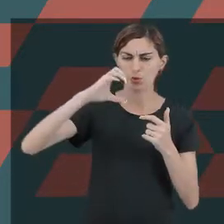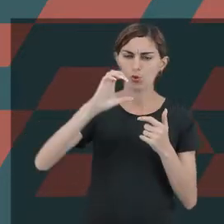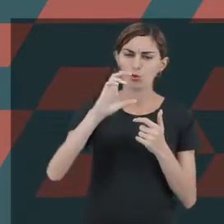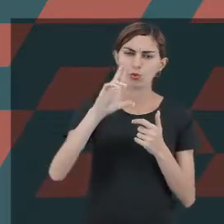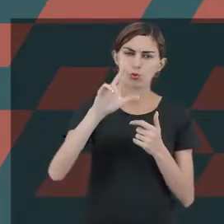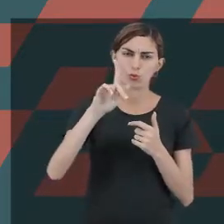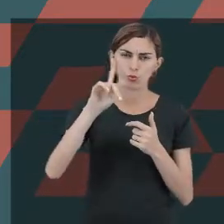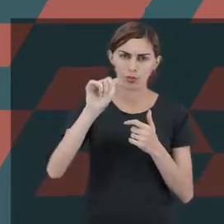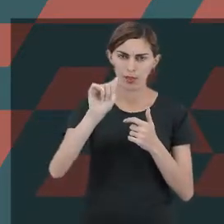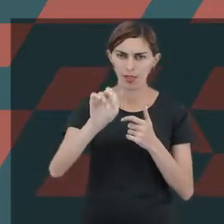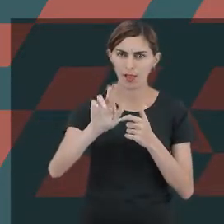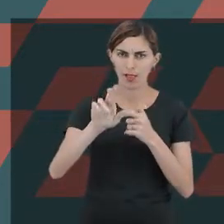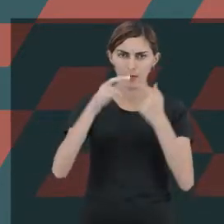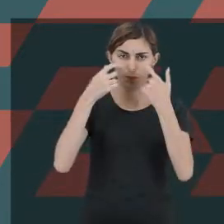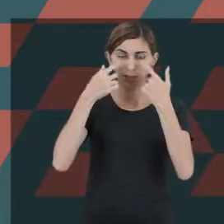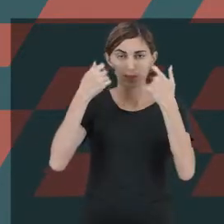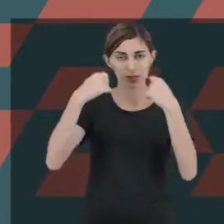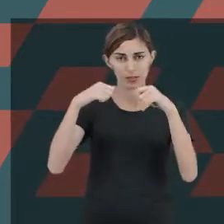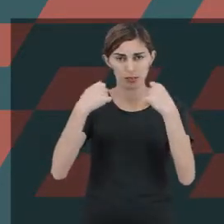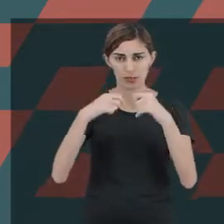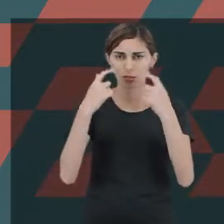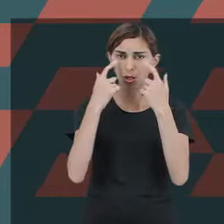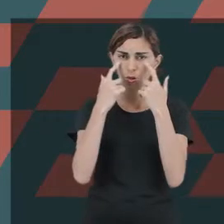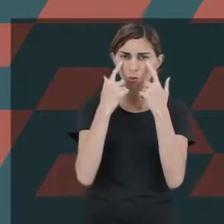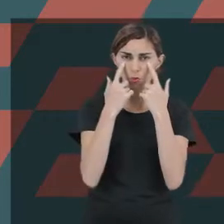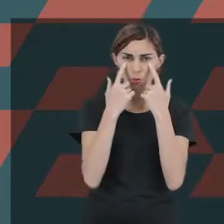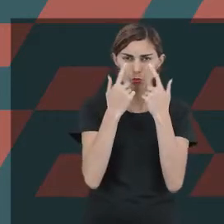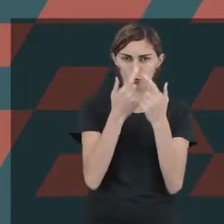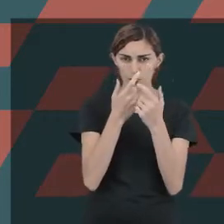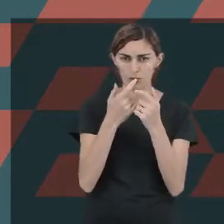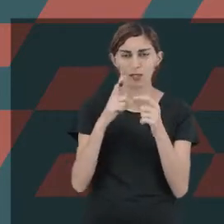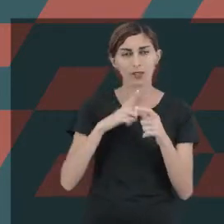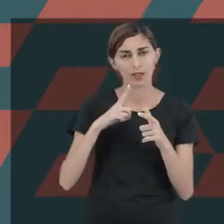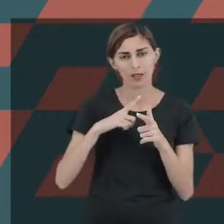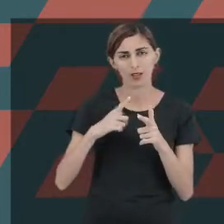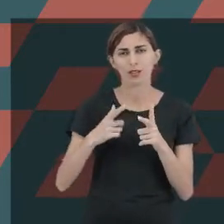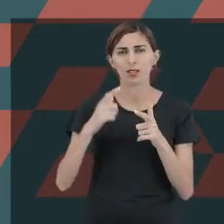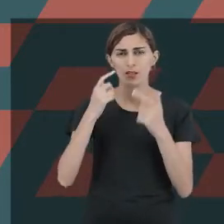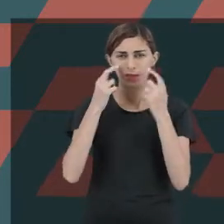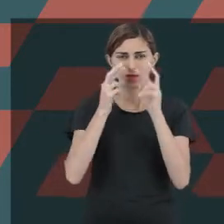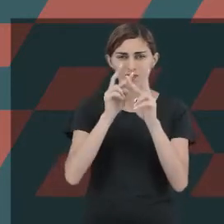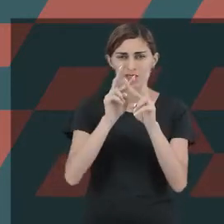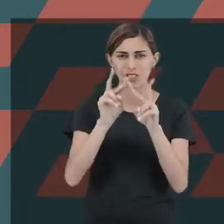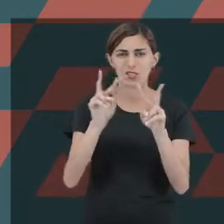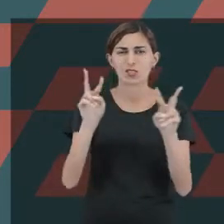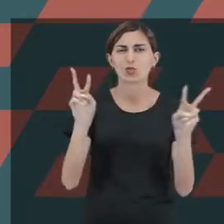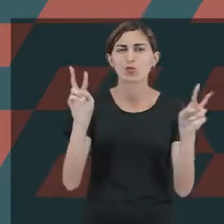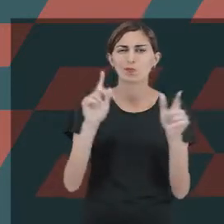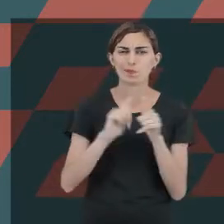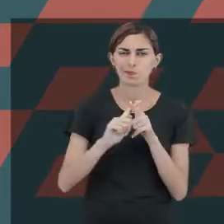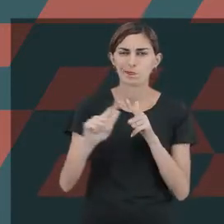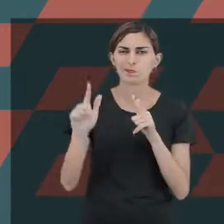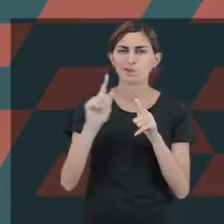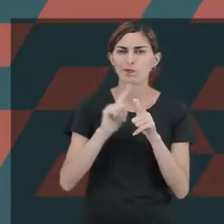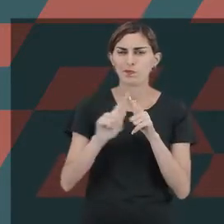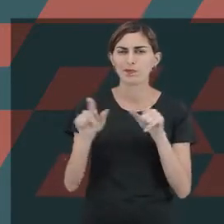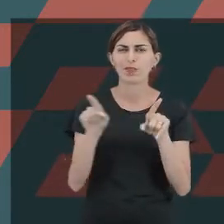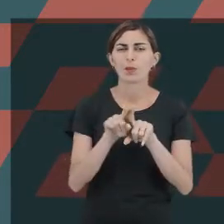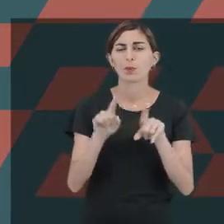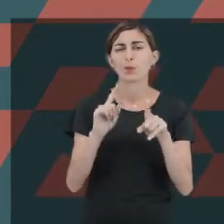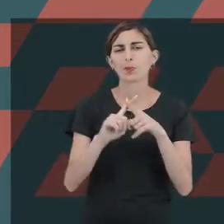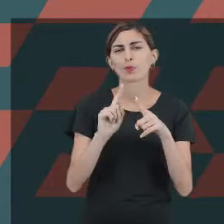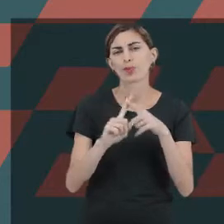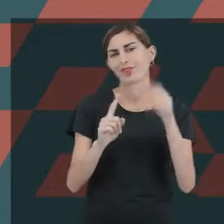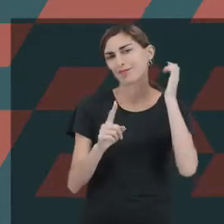do cérebro e precisa do olho. Então, muitas vezes tem pacientes que têm comprometimento visual não por lesão na retina, mas porque o